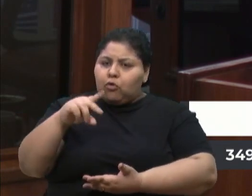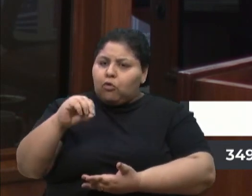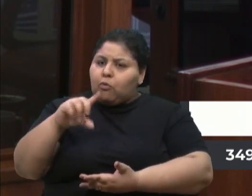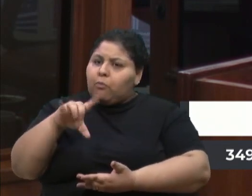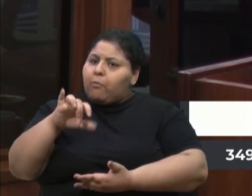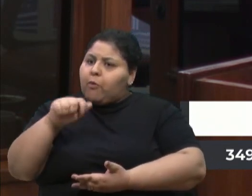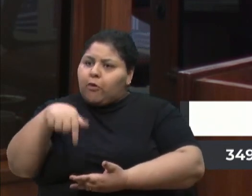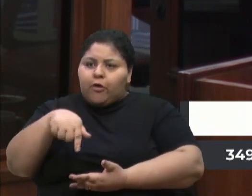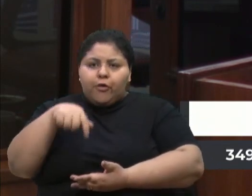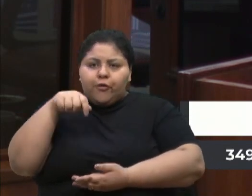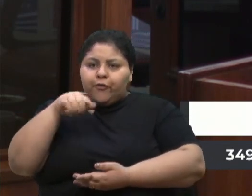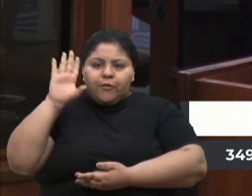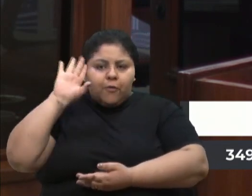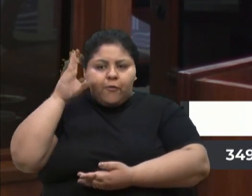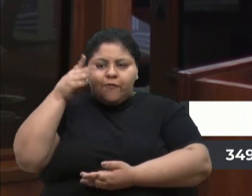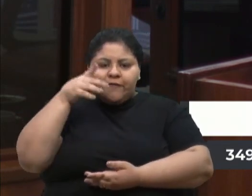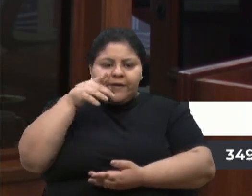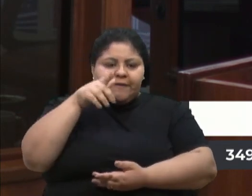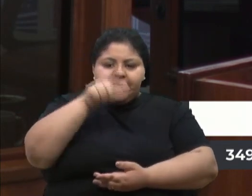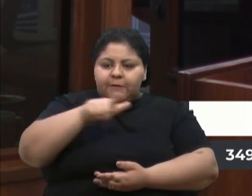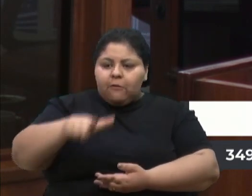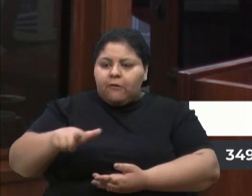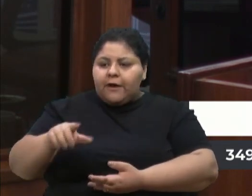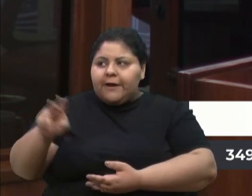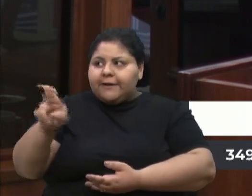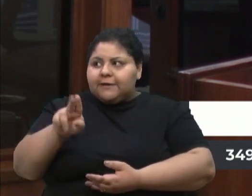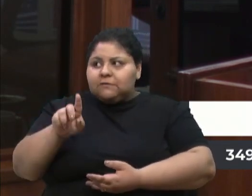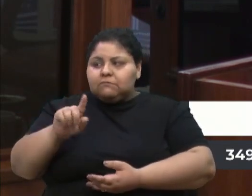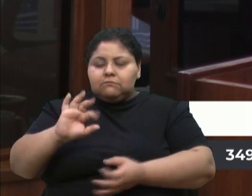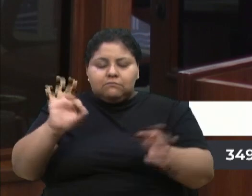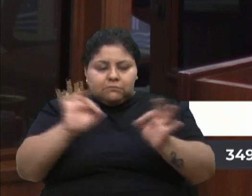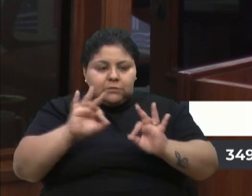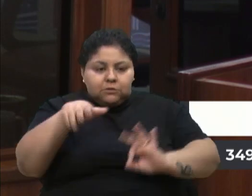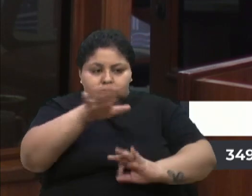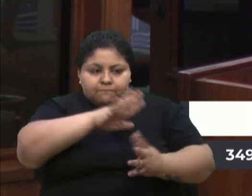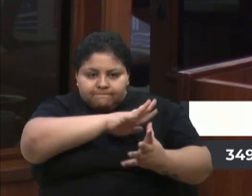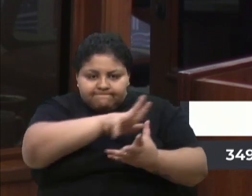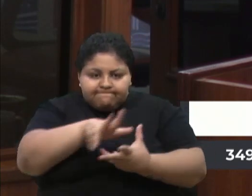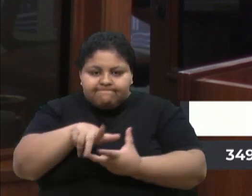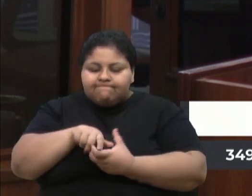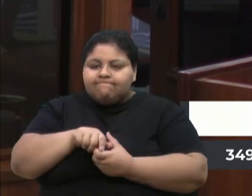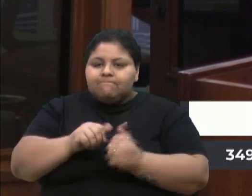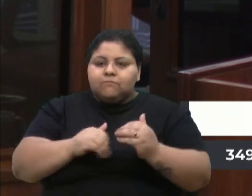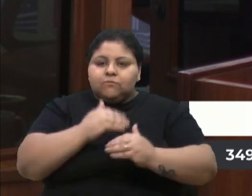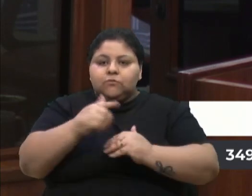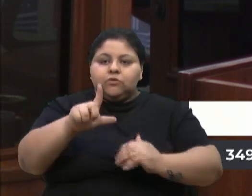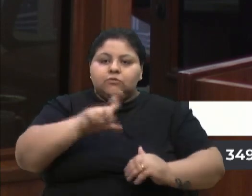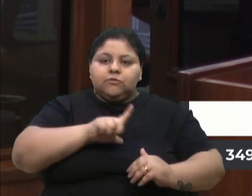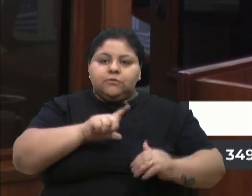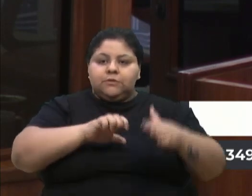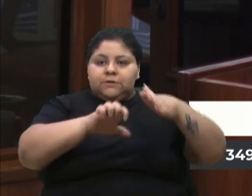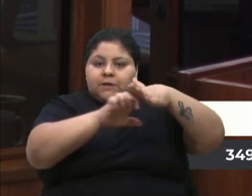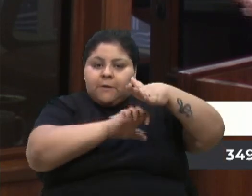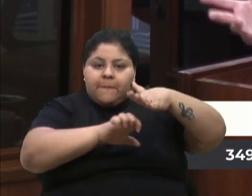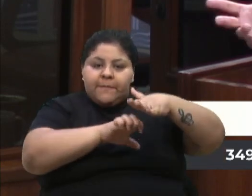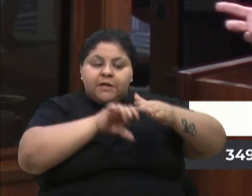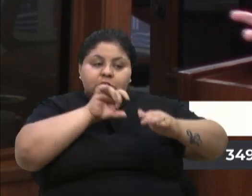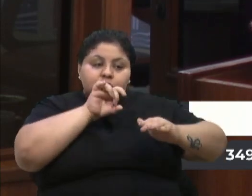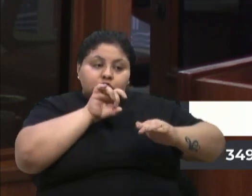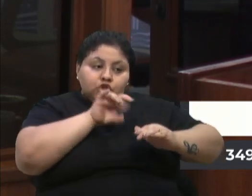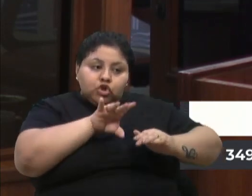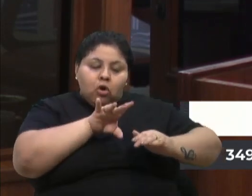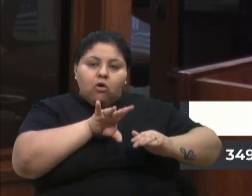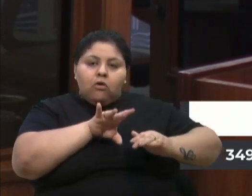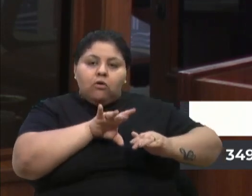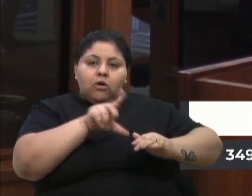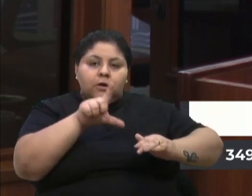do mundo. Quando tem monopólio, existe um preço, às vezes, muito superior ao normal, porque